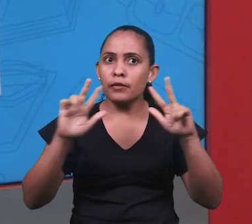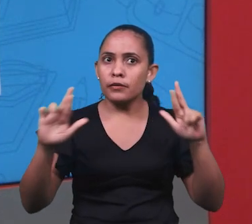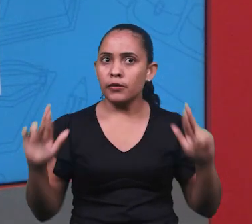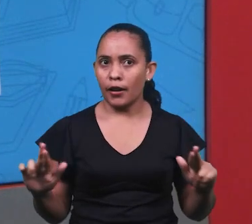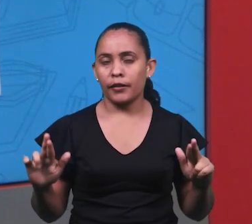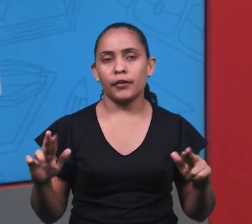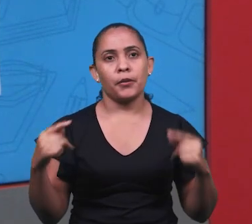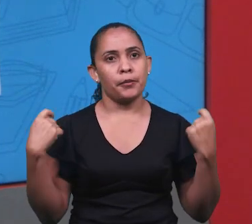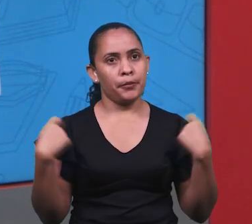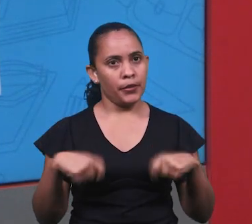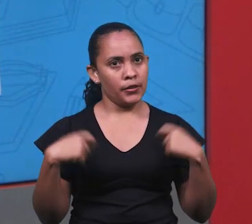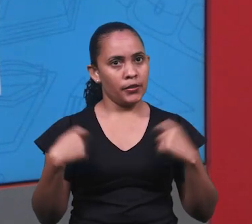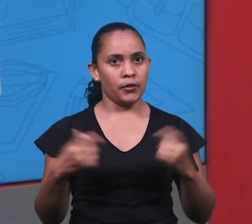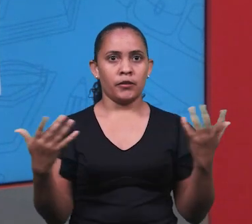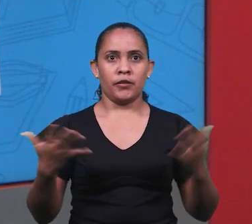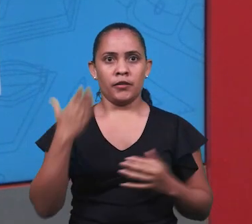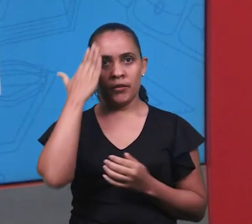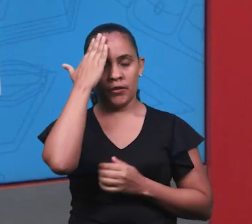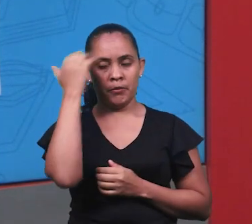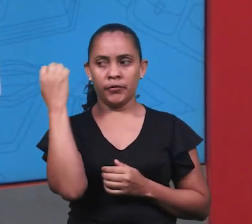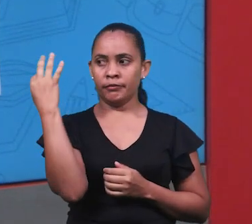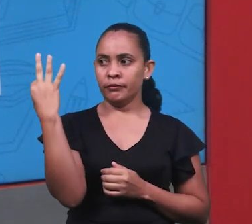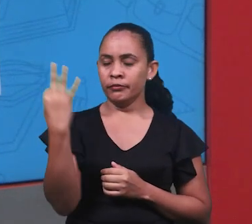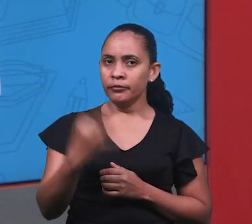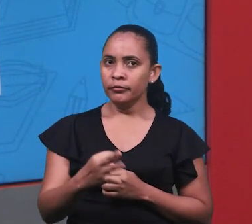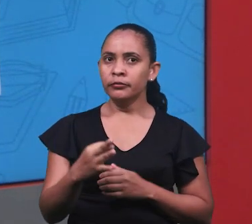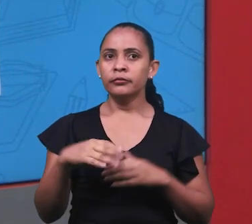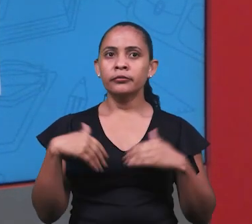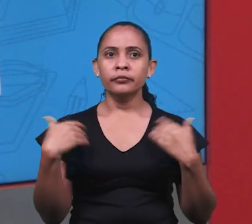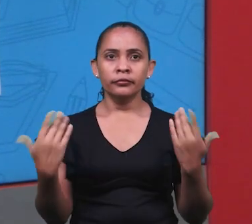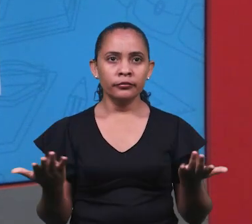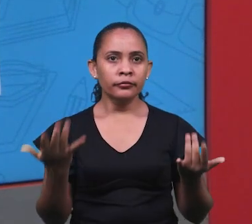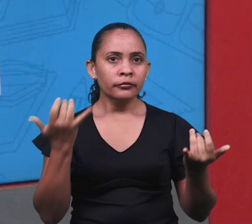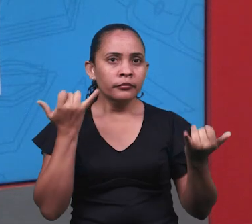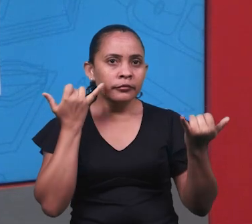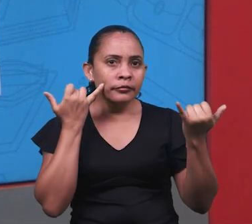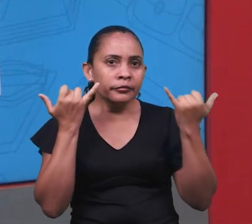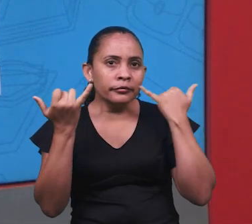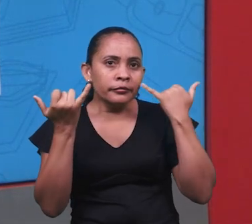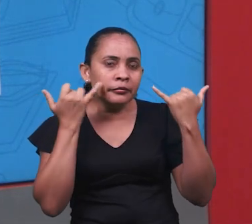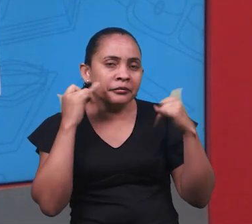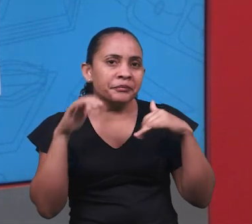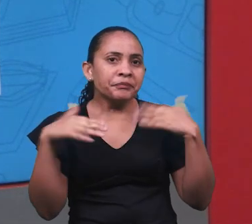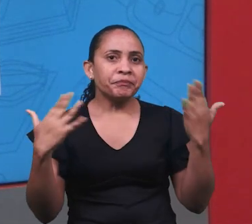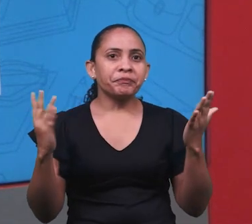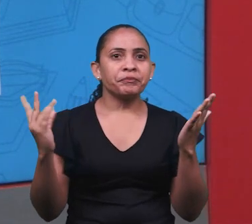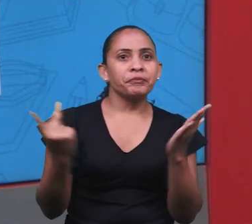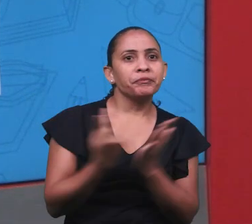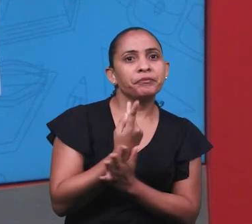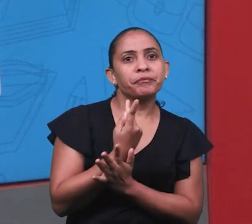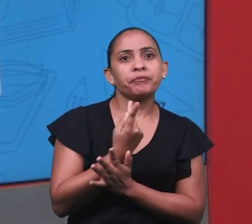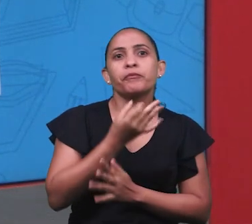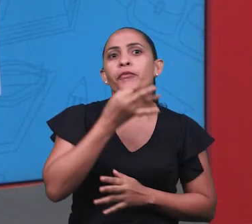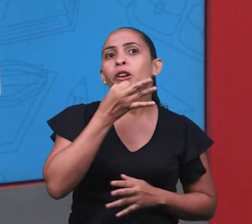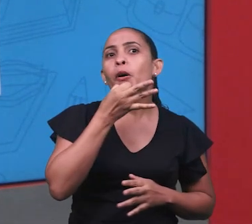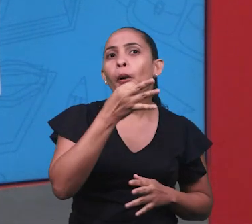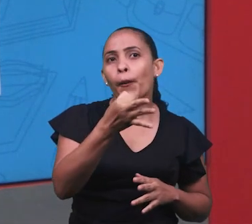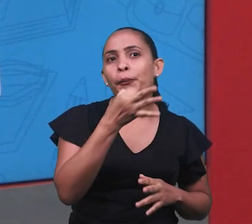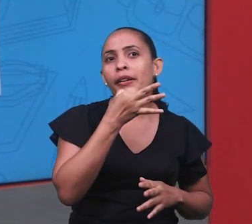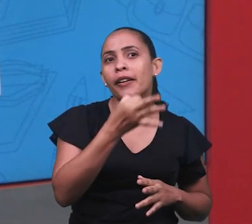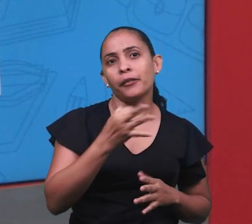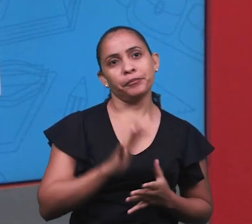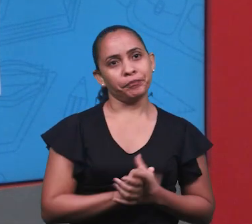na competência 3, saber exatamente quais informações, quais fatos e quais opiniões eu vou